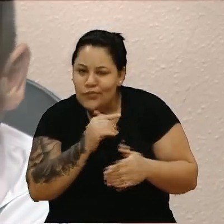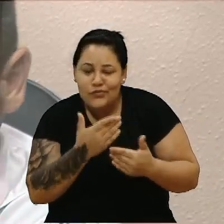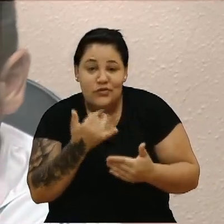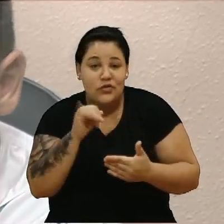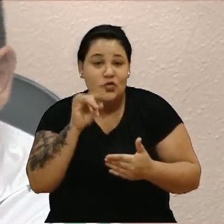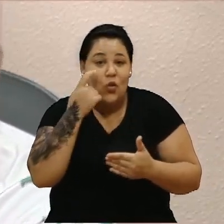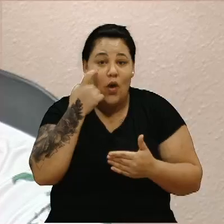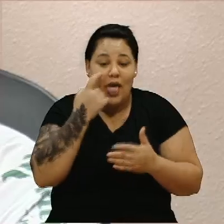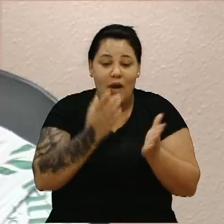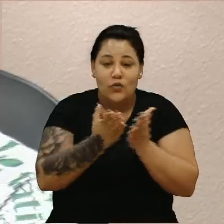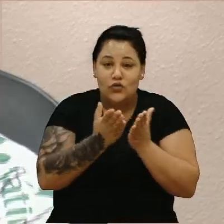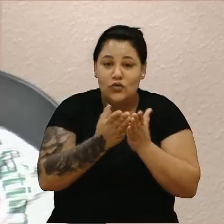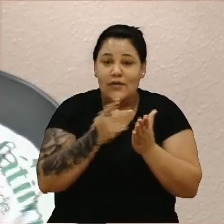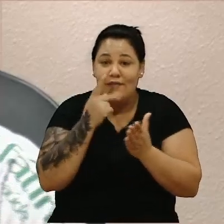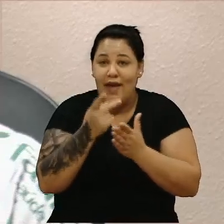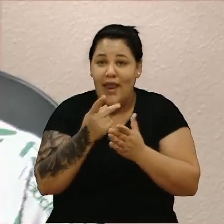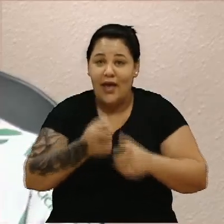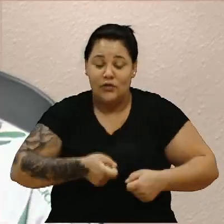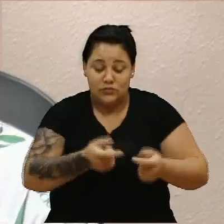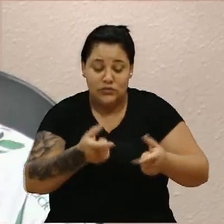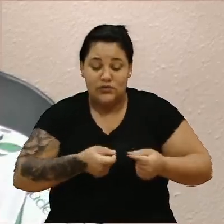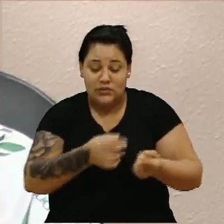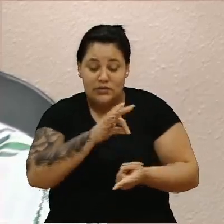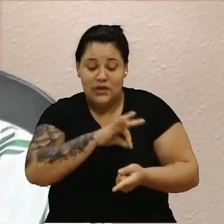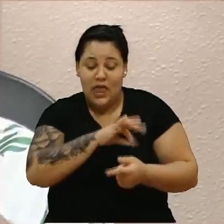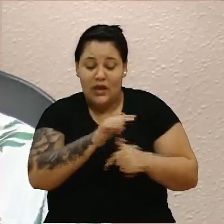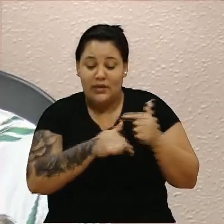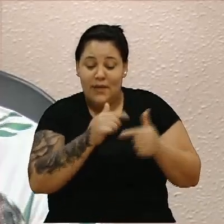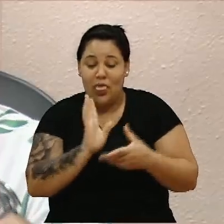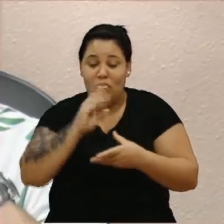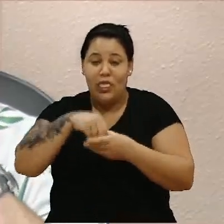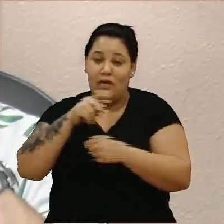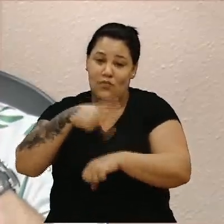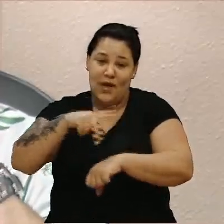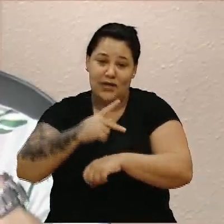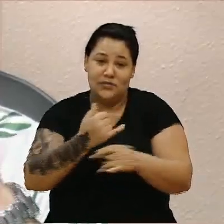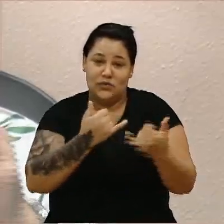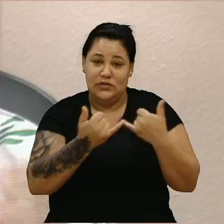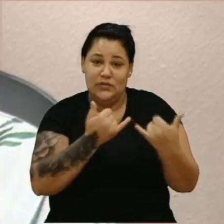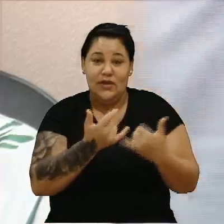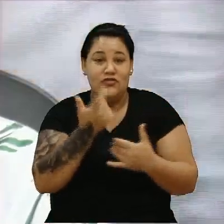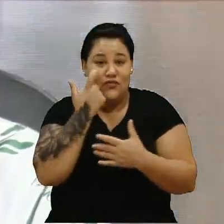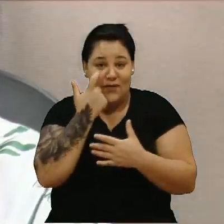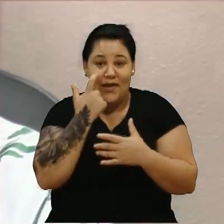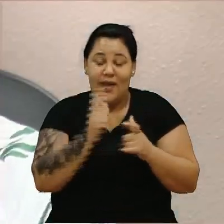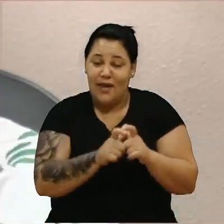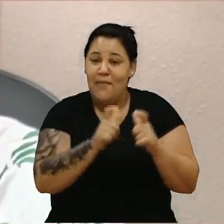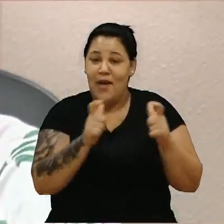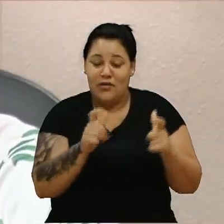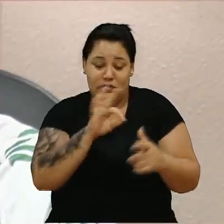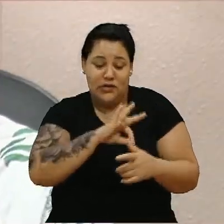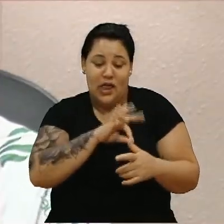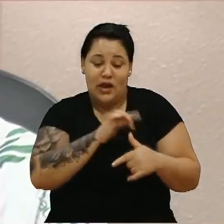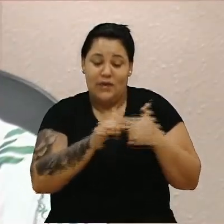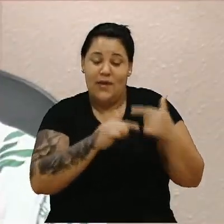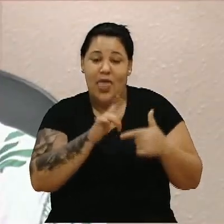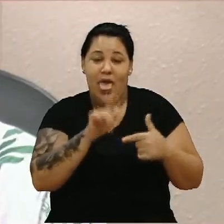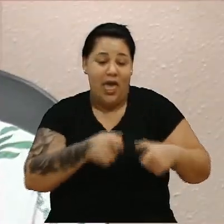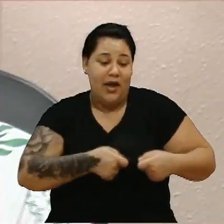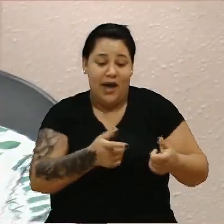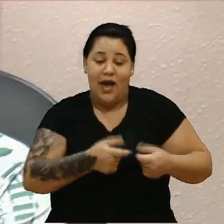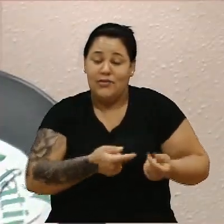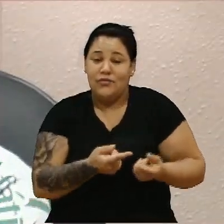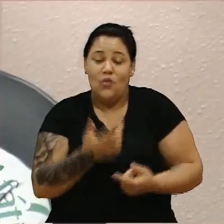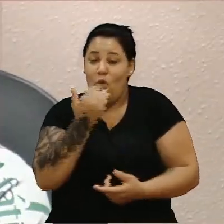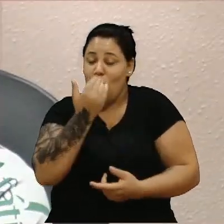sobre o gasto do salário dos trabalhadores no nosso país, a gente vai ver que a maior parte do salário dos trabalhadores são gastos com alimento,